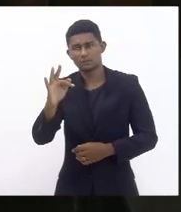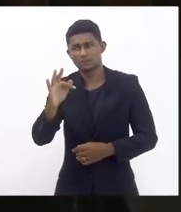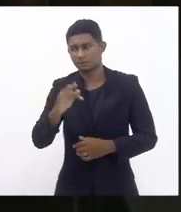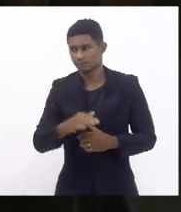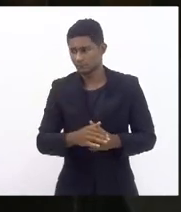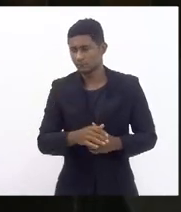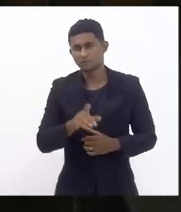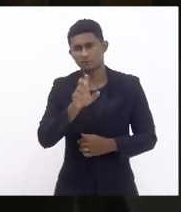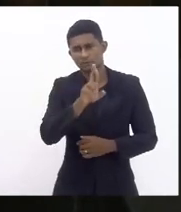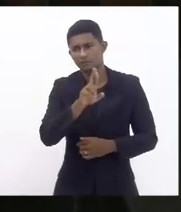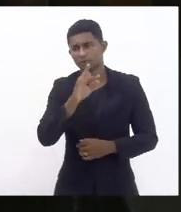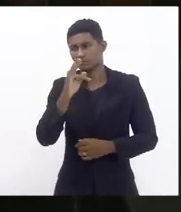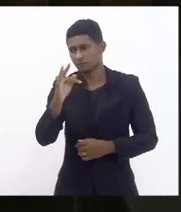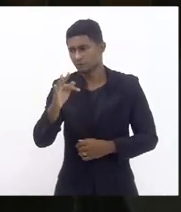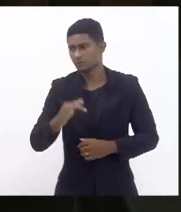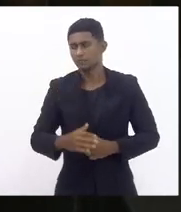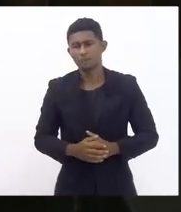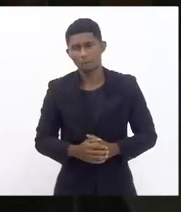9 anos.